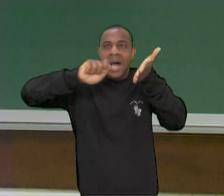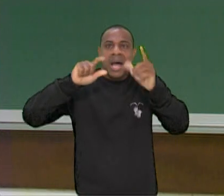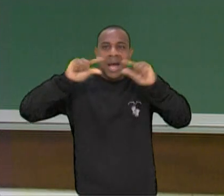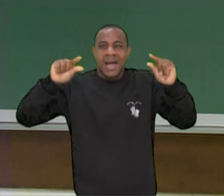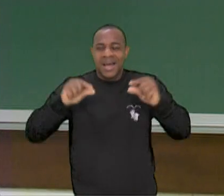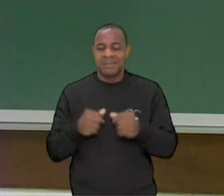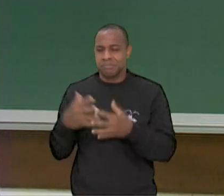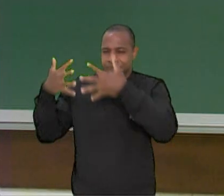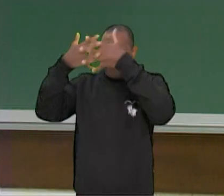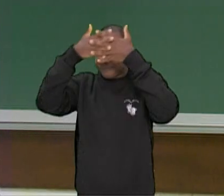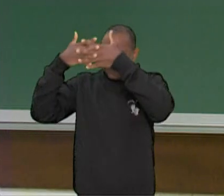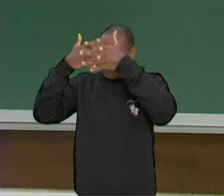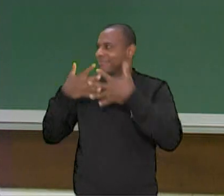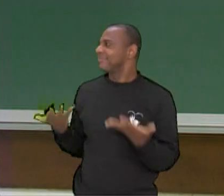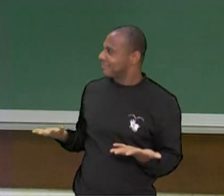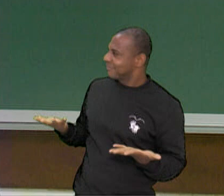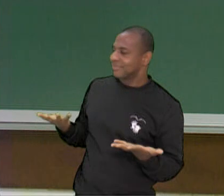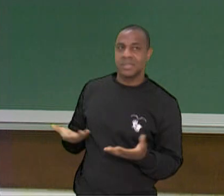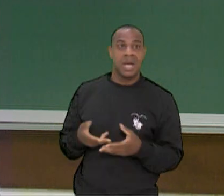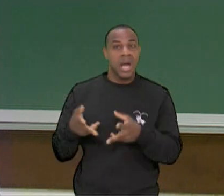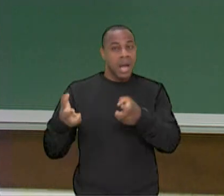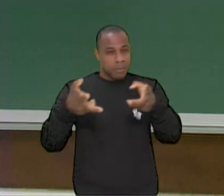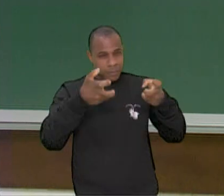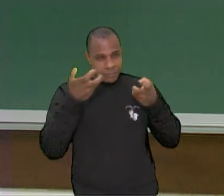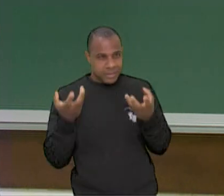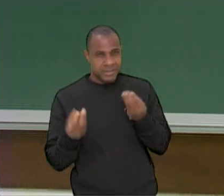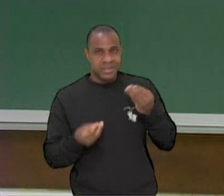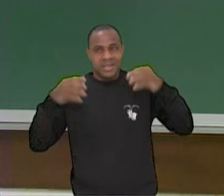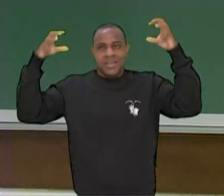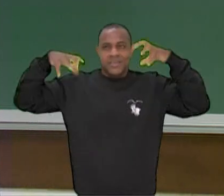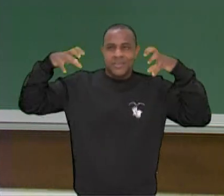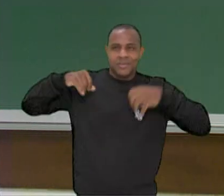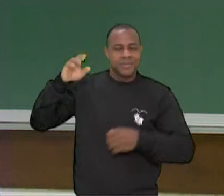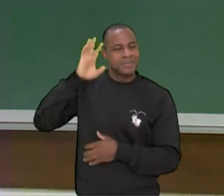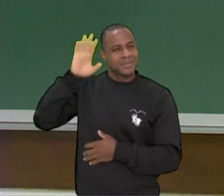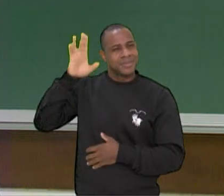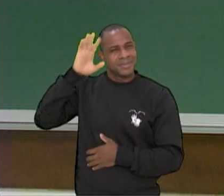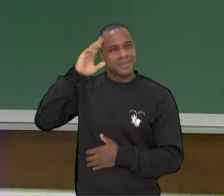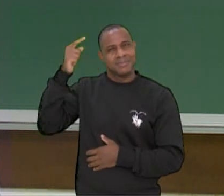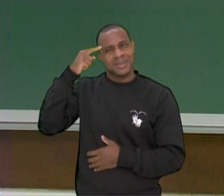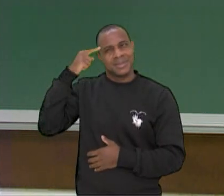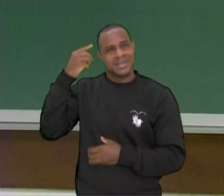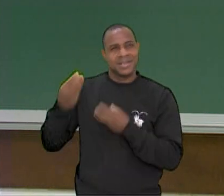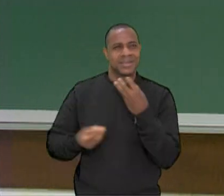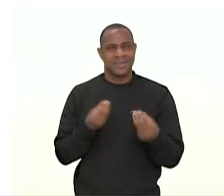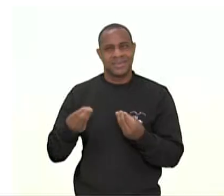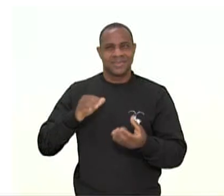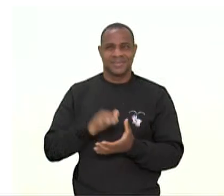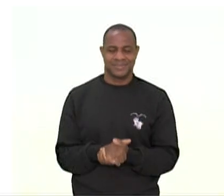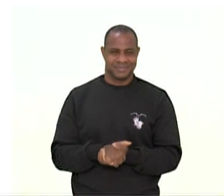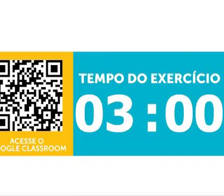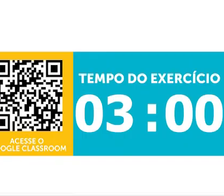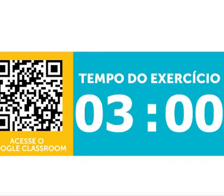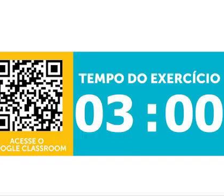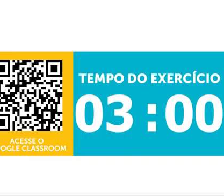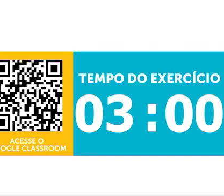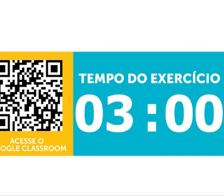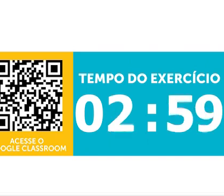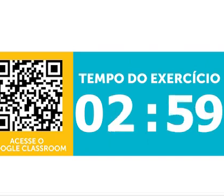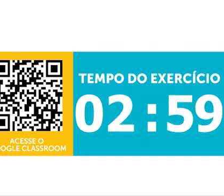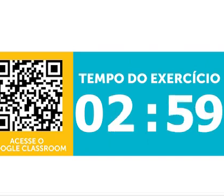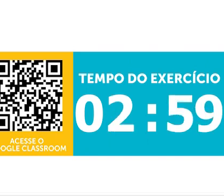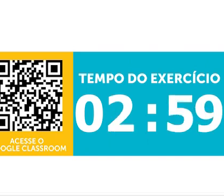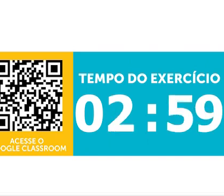Ival? Aproveita esse som gostoso de chuva para pensar e responder acertadamente.